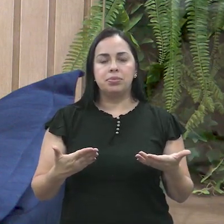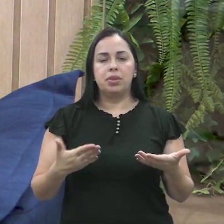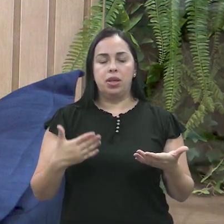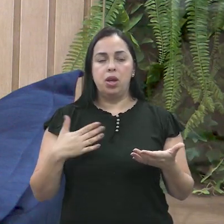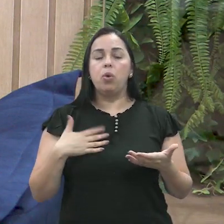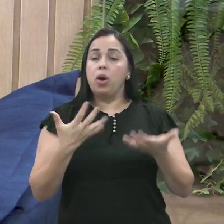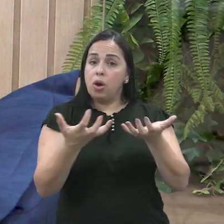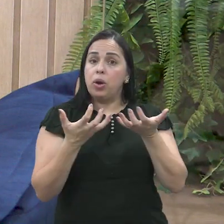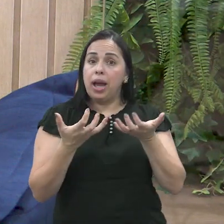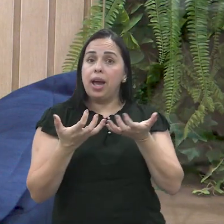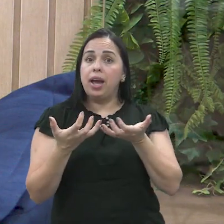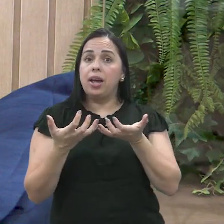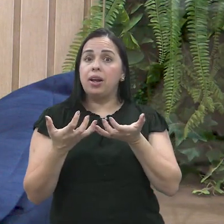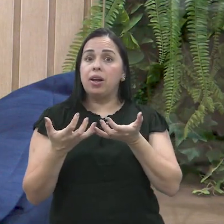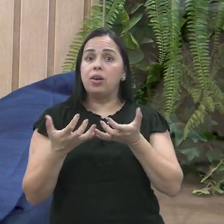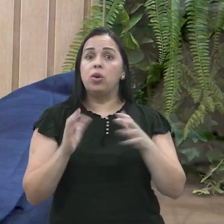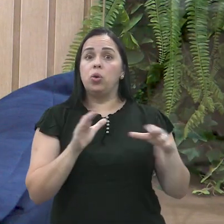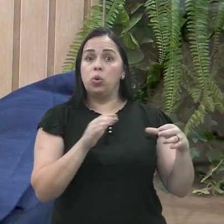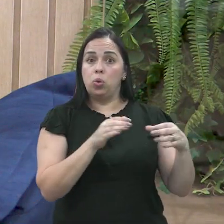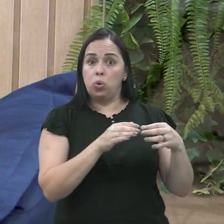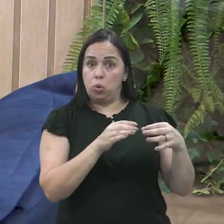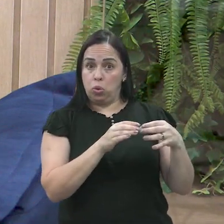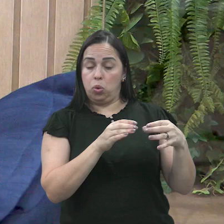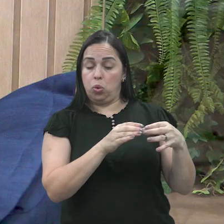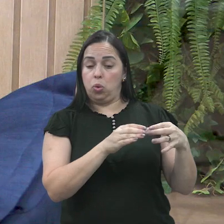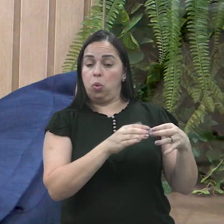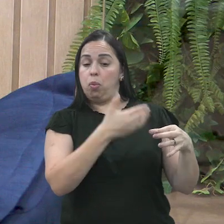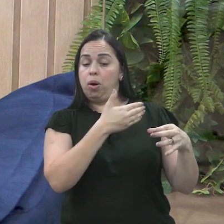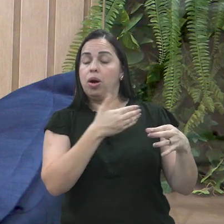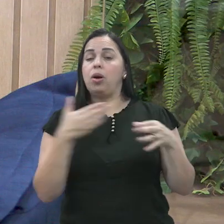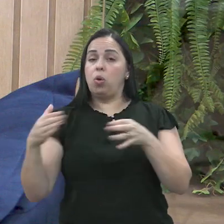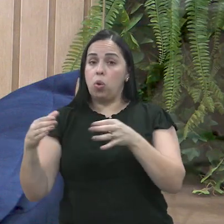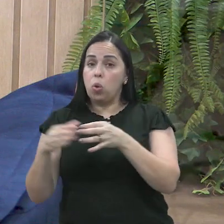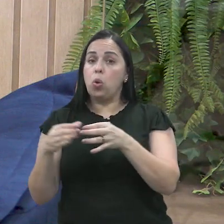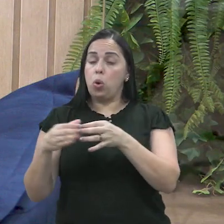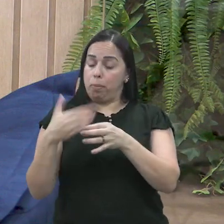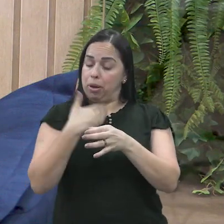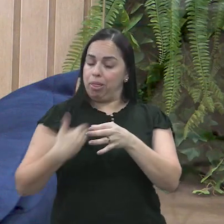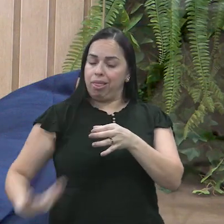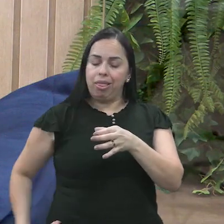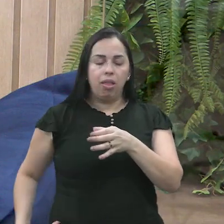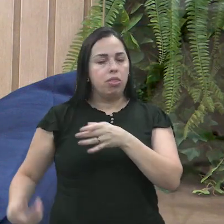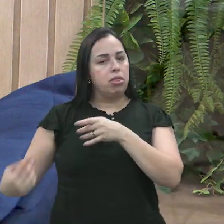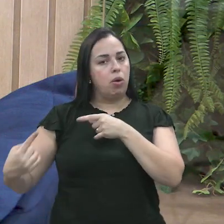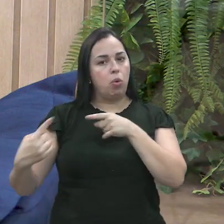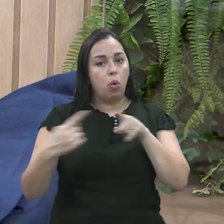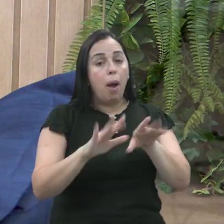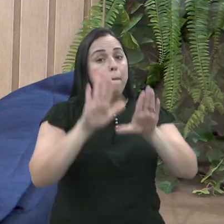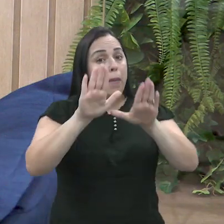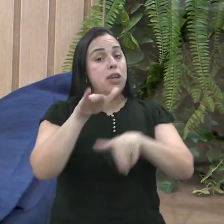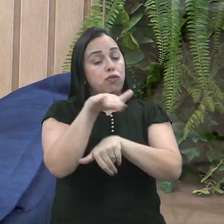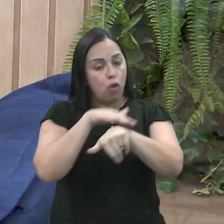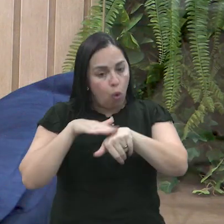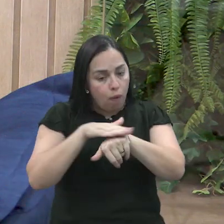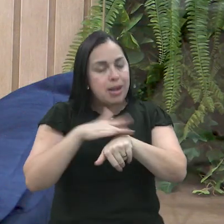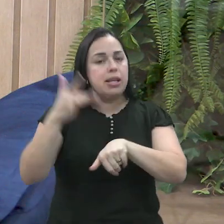uma oposição crítica, uma oposição saudável, uma oposição sempre aberta ao diálogo maduro,